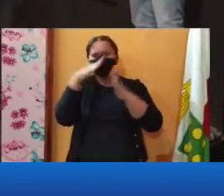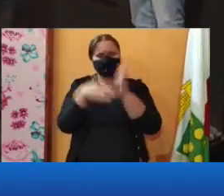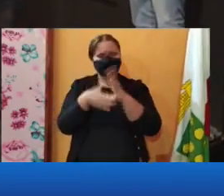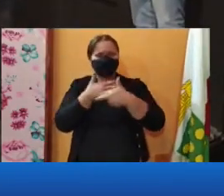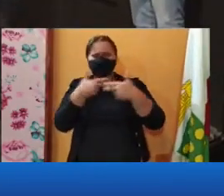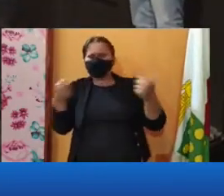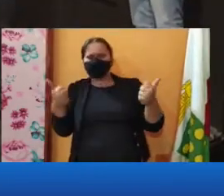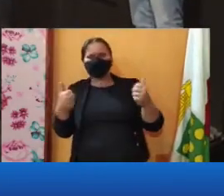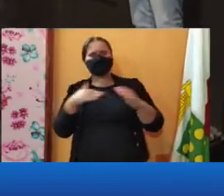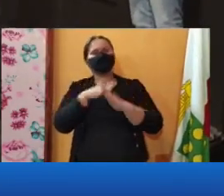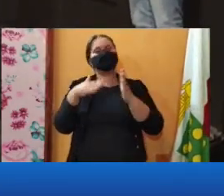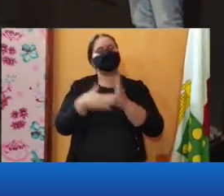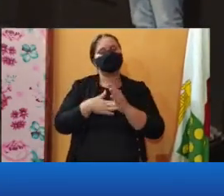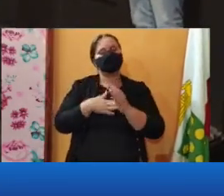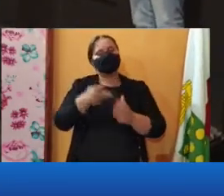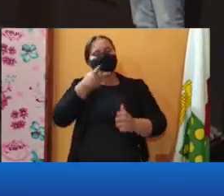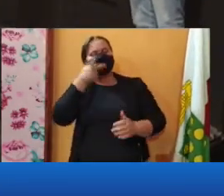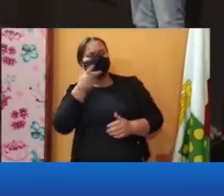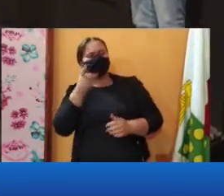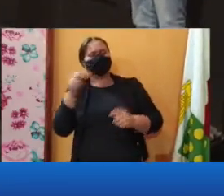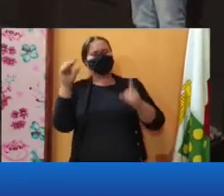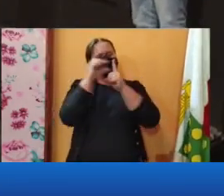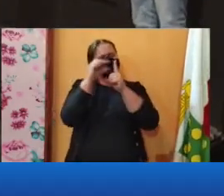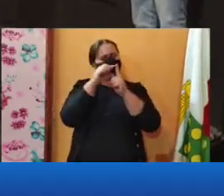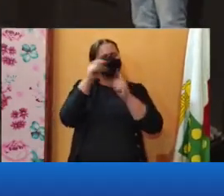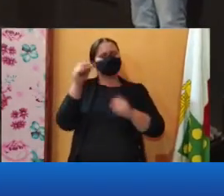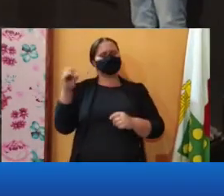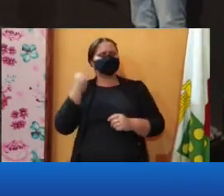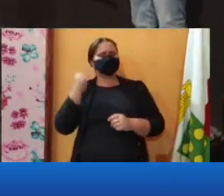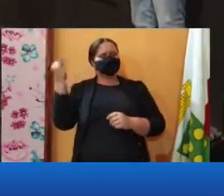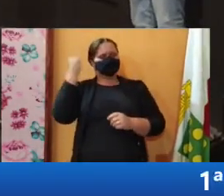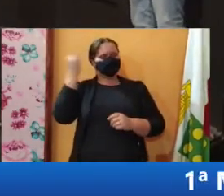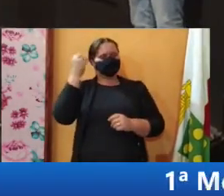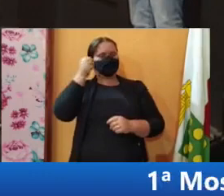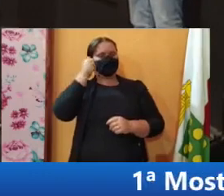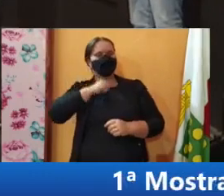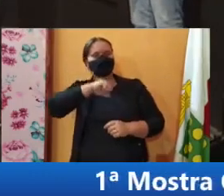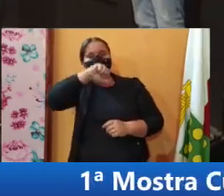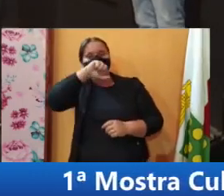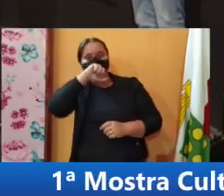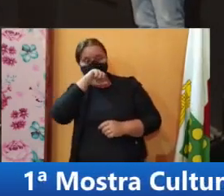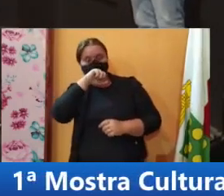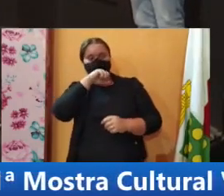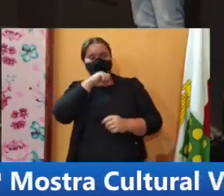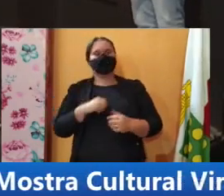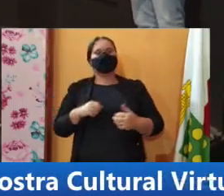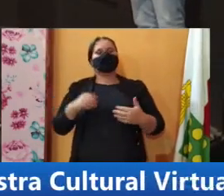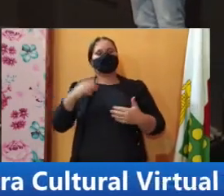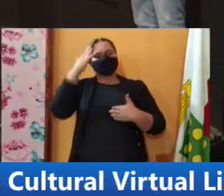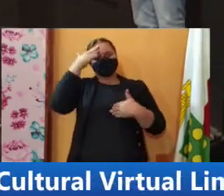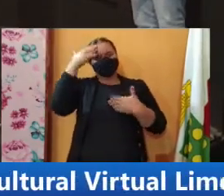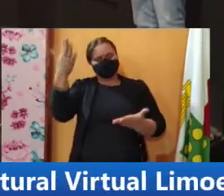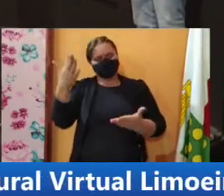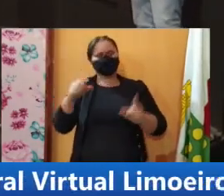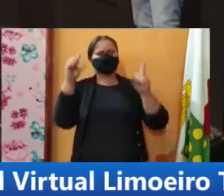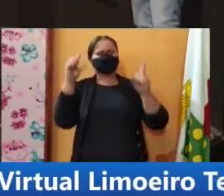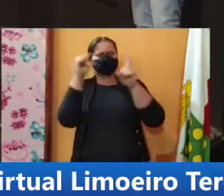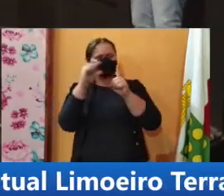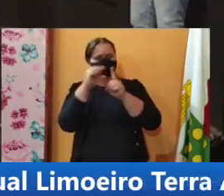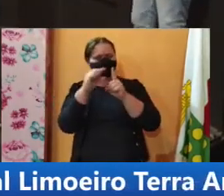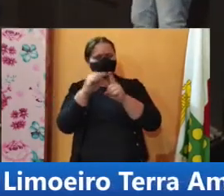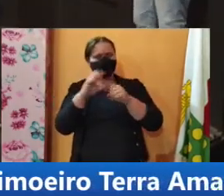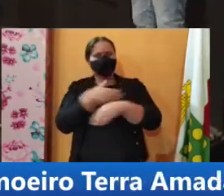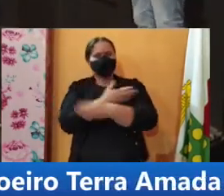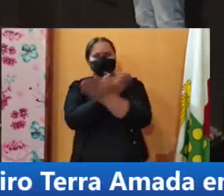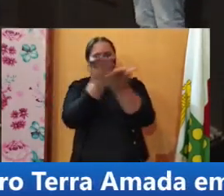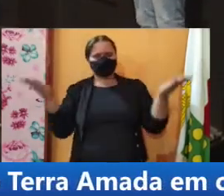Mas eu queria copiar a fala dela, porque Manha disse, e aí eu agradeço com essas palavras a todos